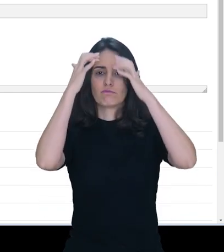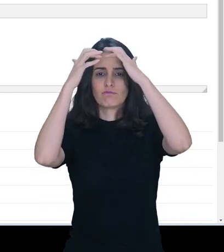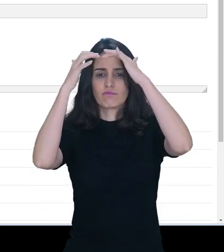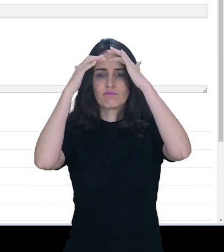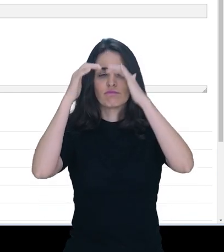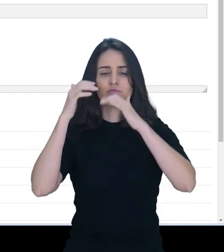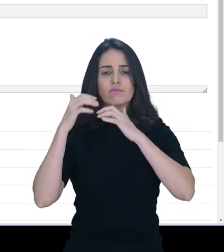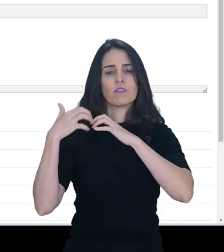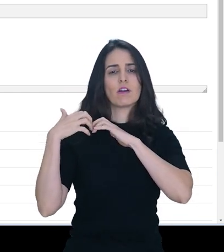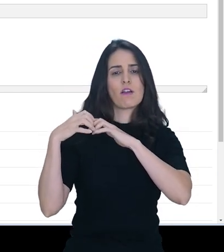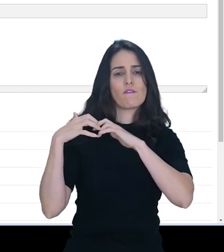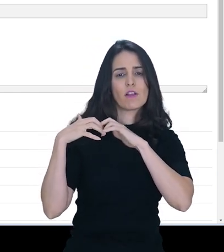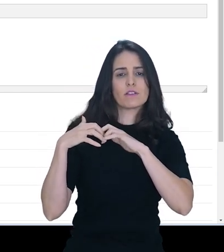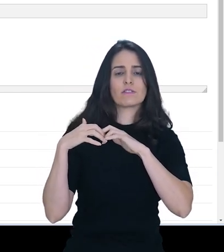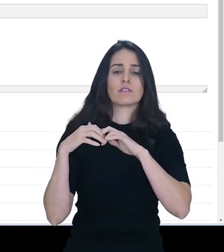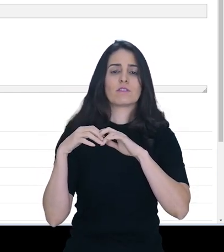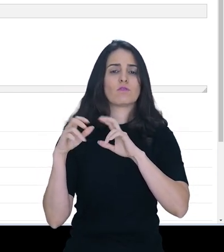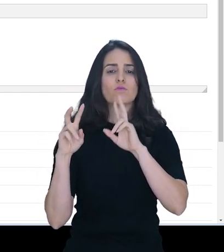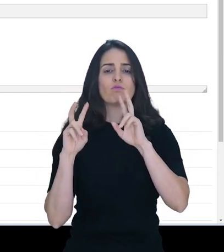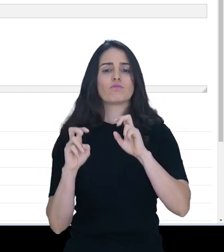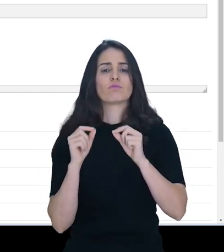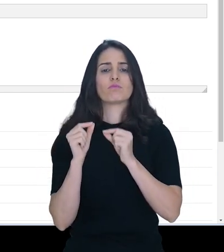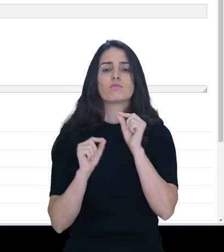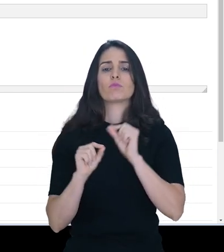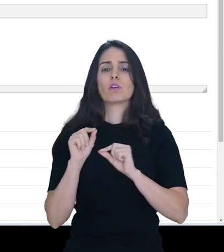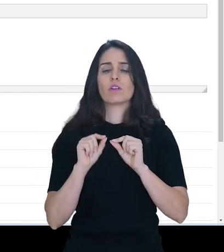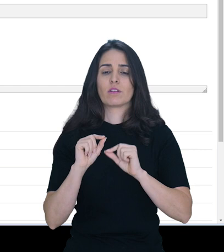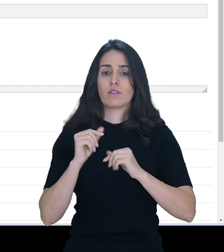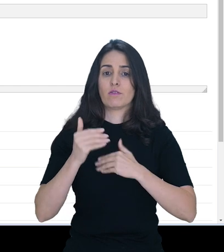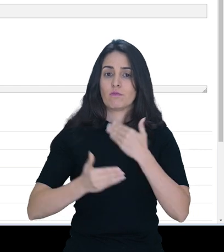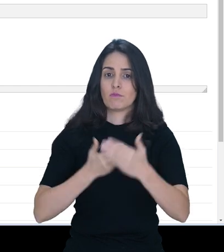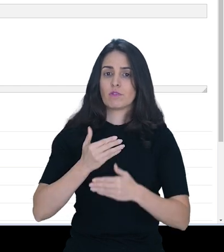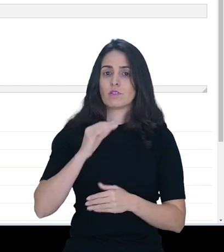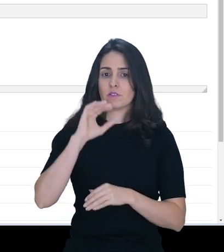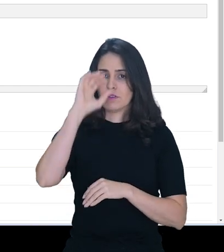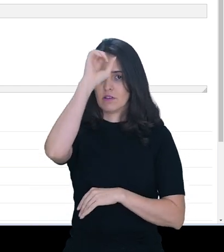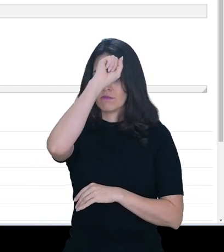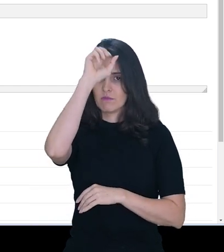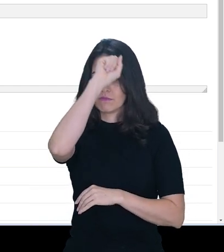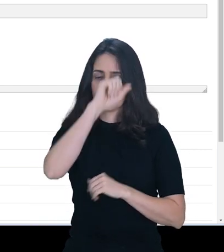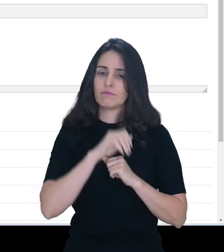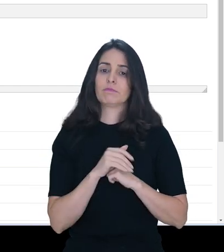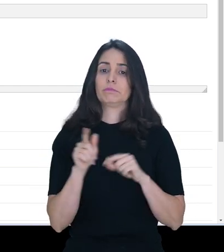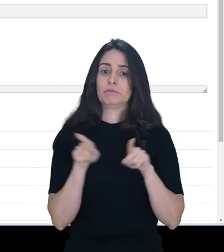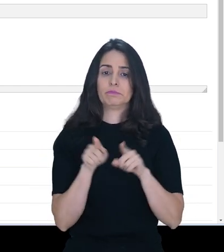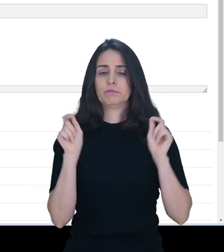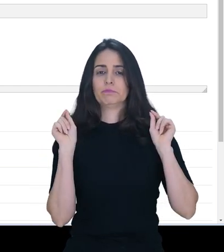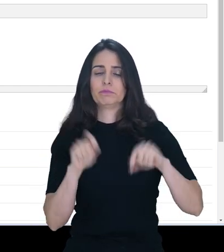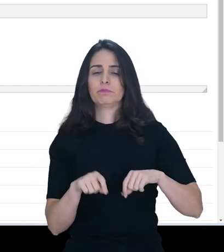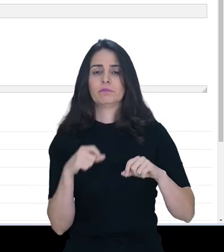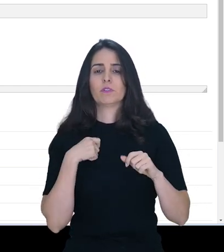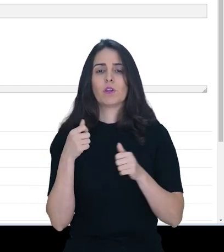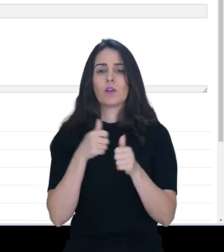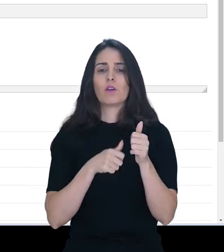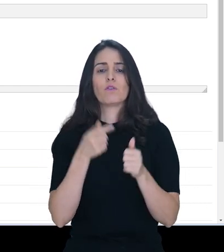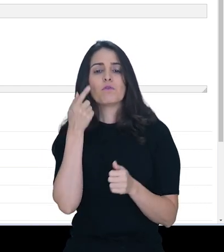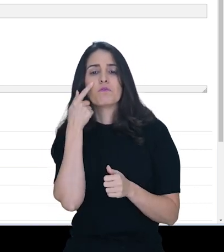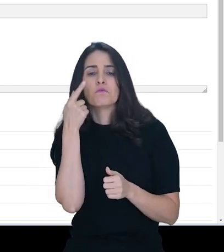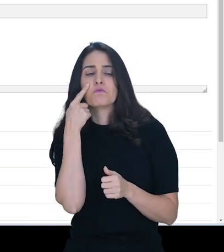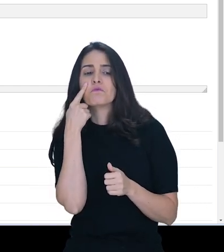reflexão, principalmente de reflexão sobre o processo de aprendizagem. Mas ela pode ser utilizada também para